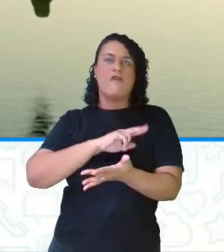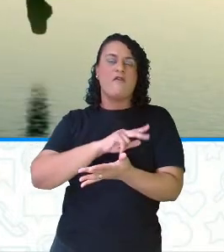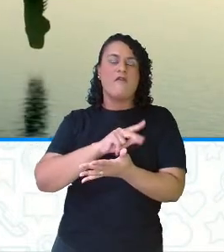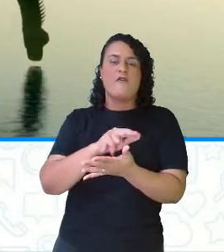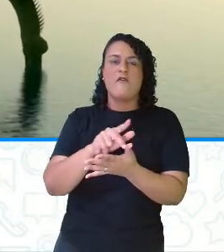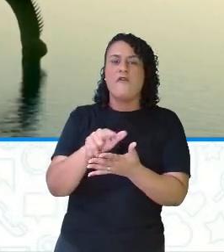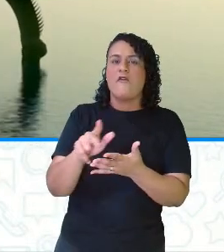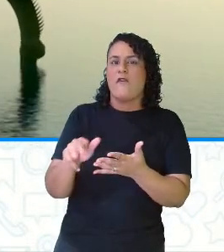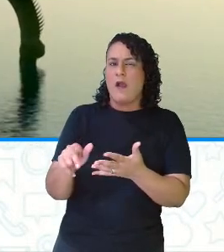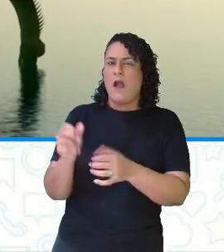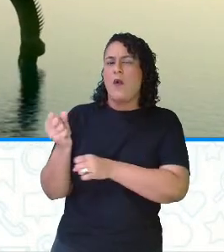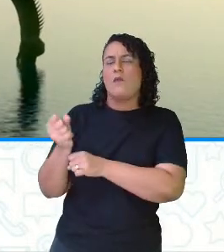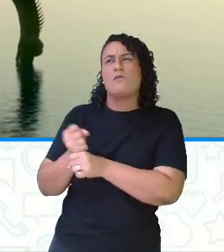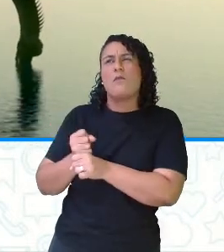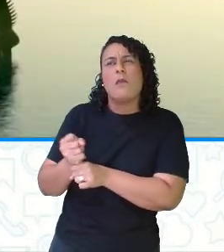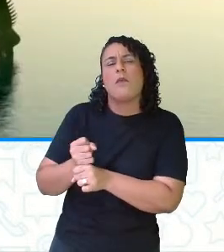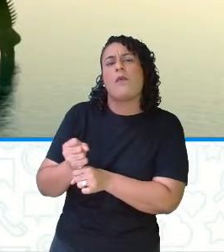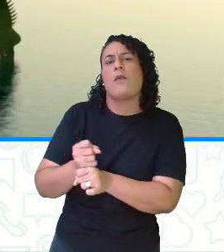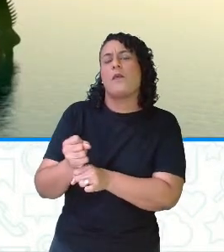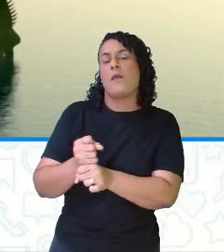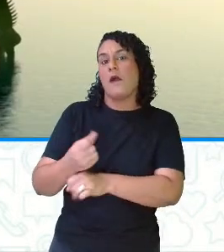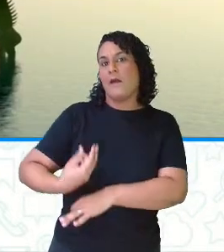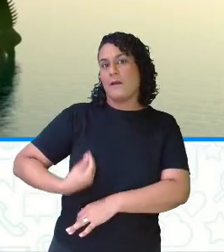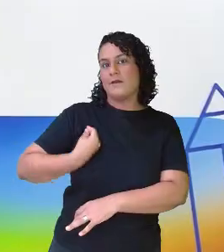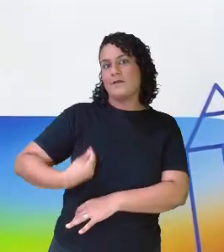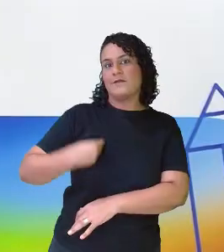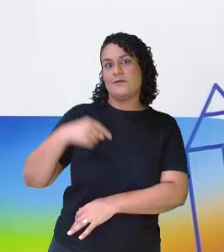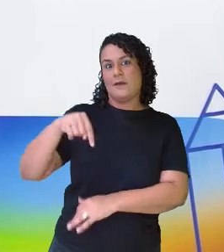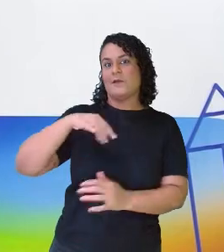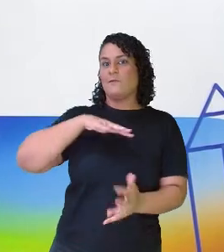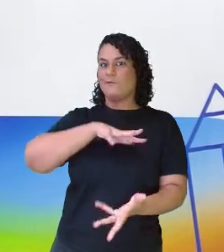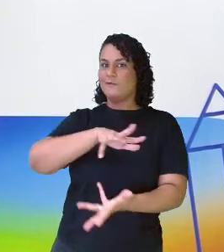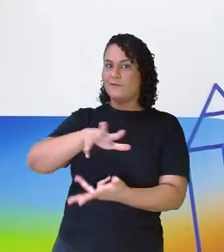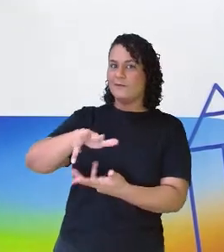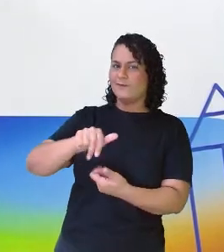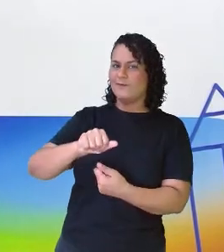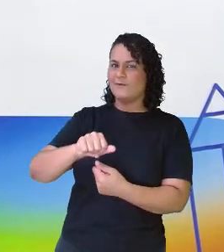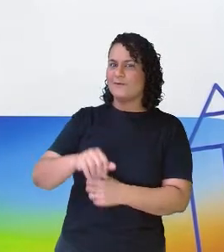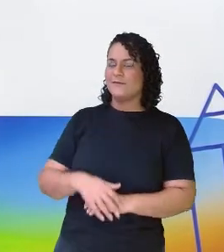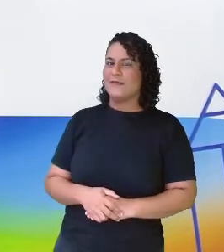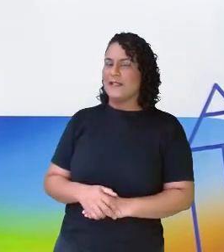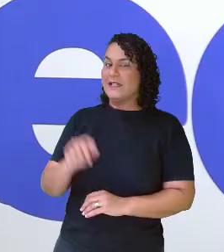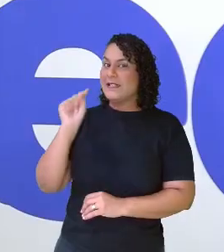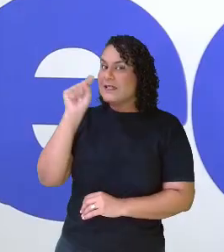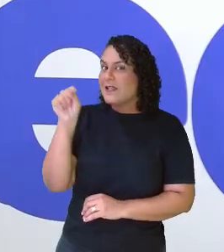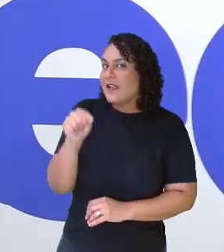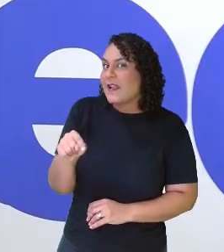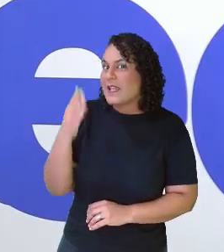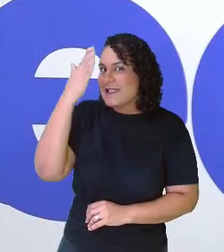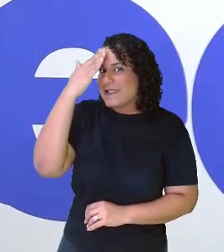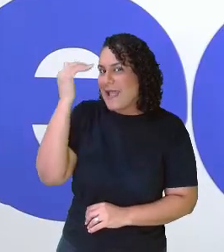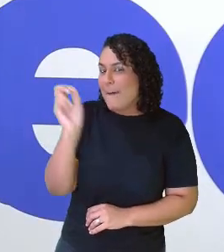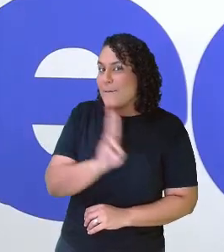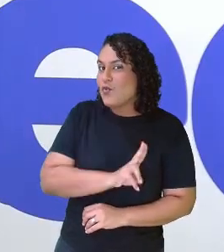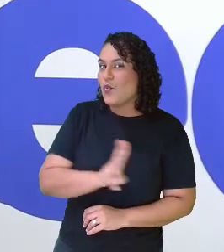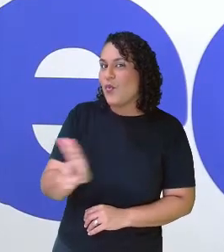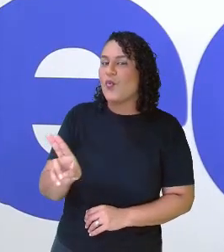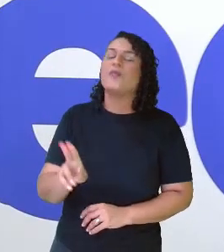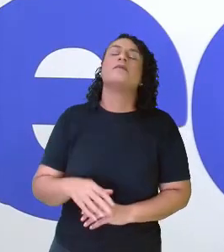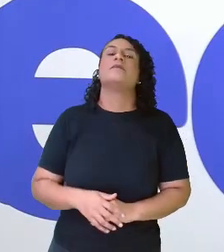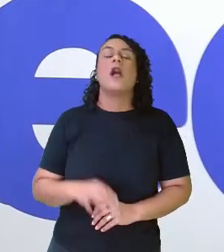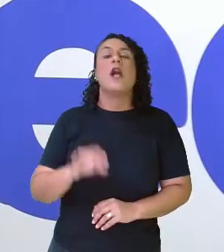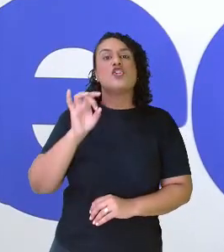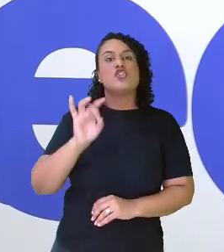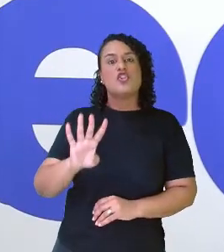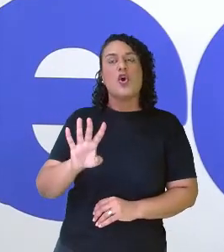nosso planeta, existindo, junto com a natureza. Será que eles sabem ou não, professora Márcia? Com certeza. Só